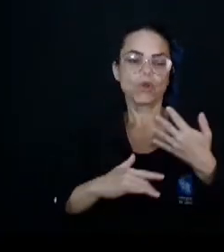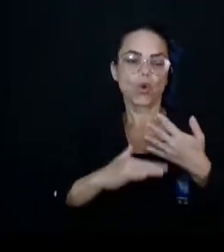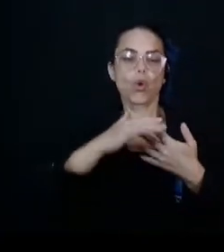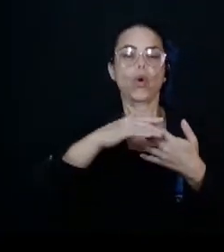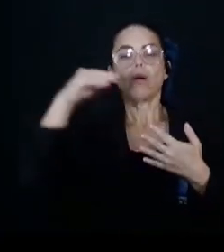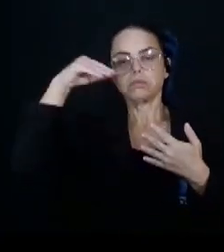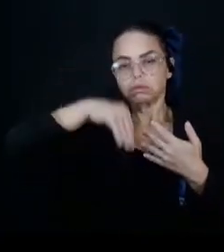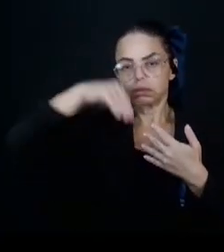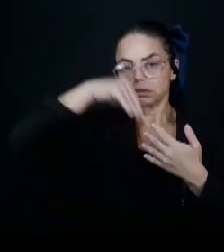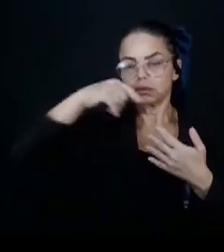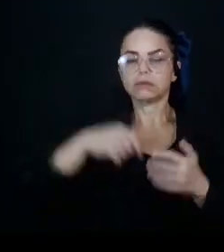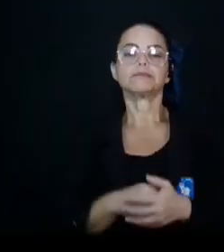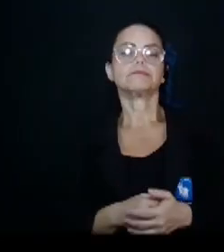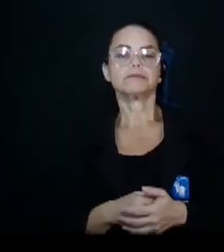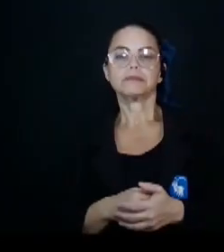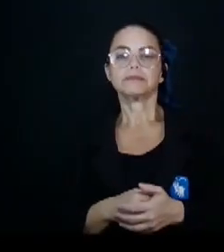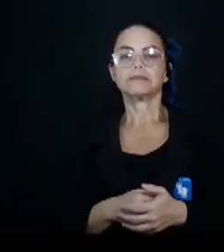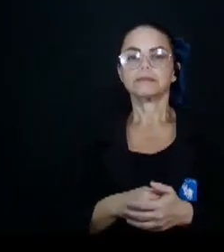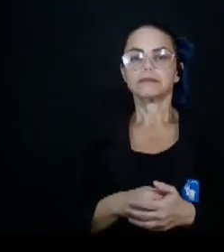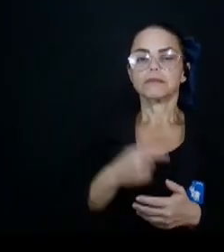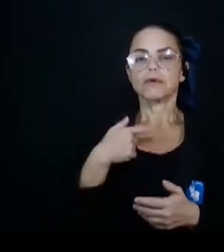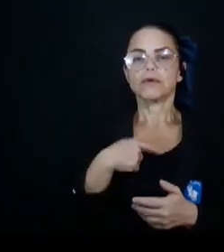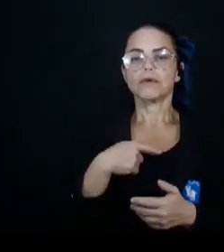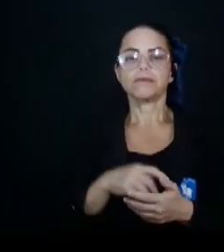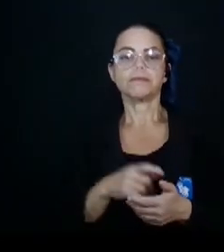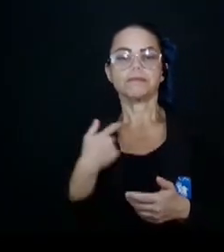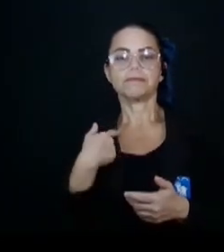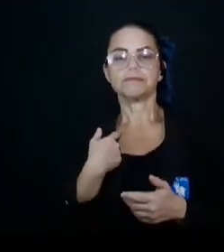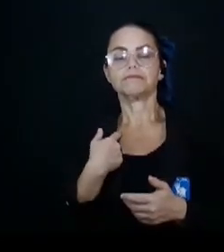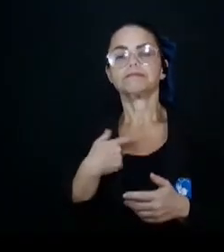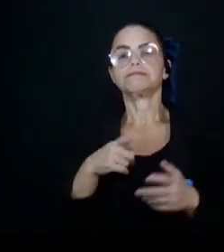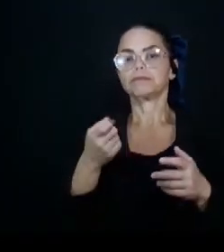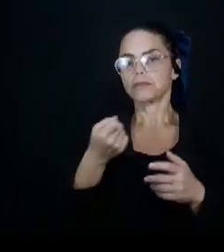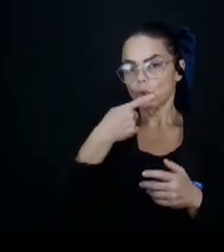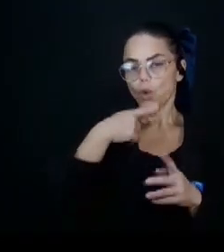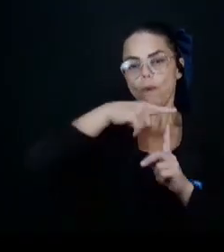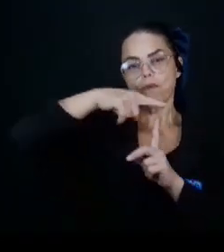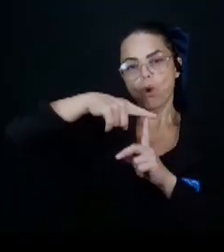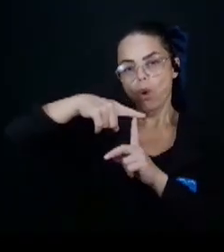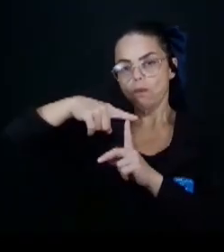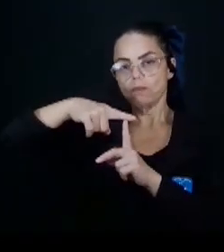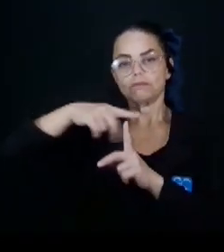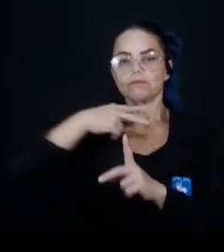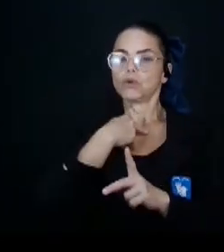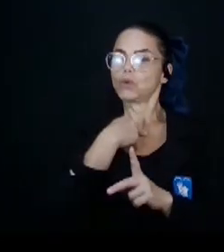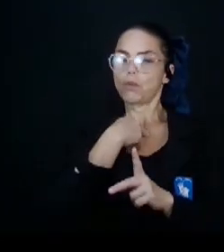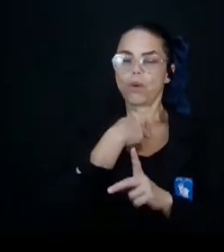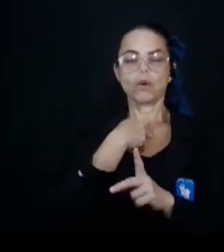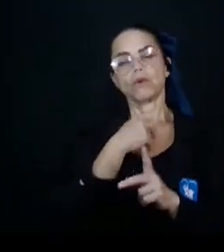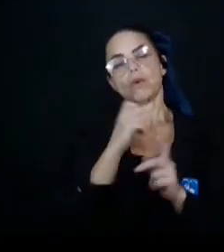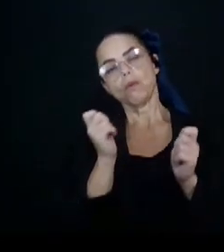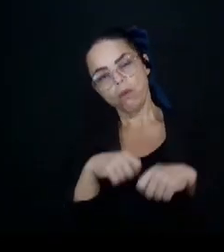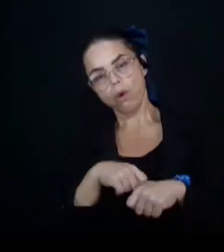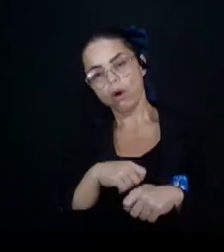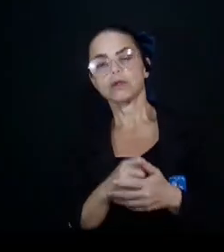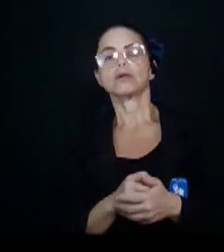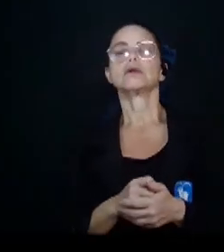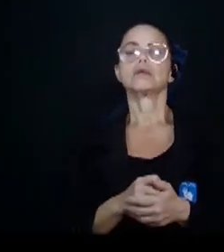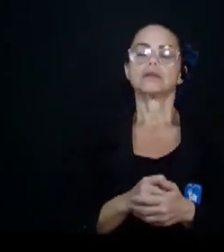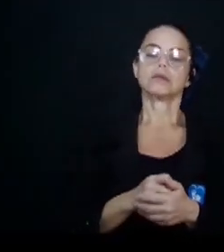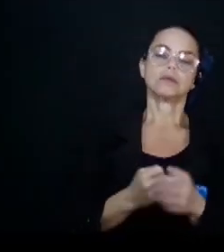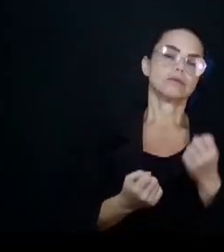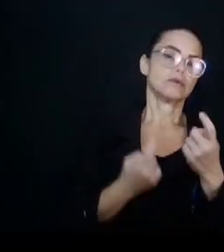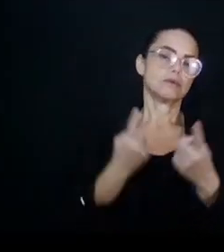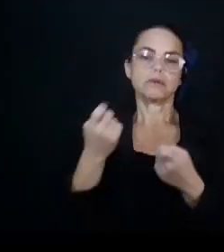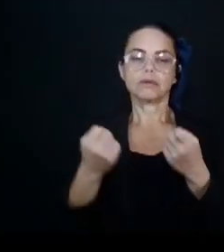paciente. Em relação a tipos de remédio que não pode tomar ou pode tomar, isso é muito relativo, a depender do quadro